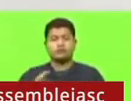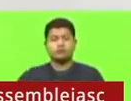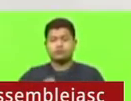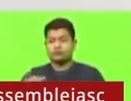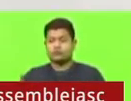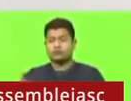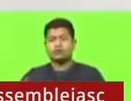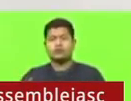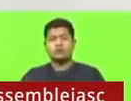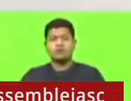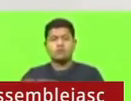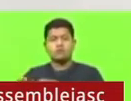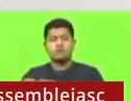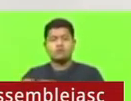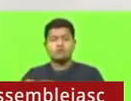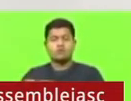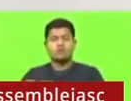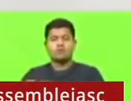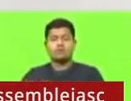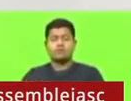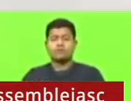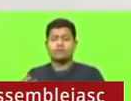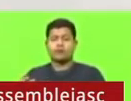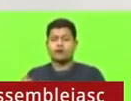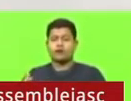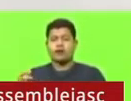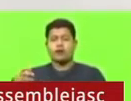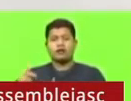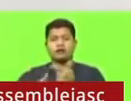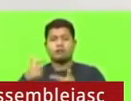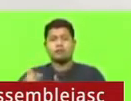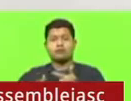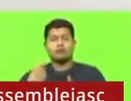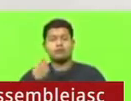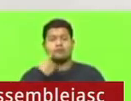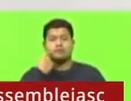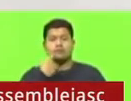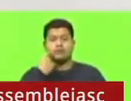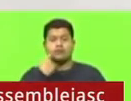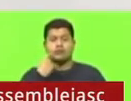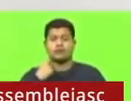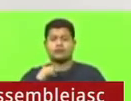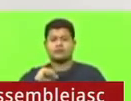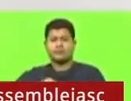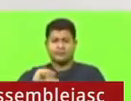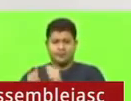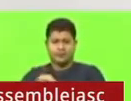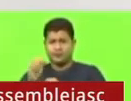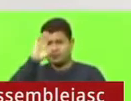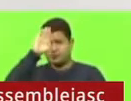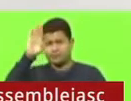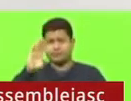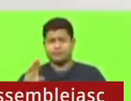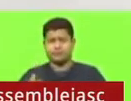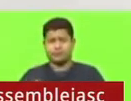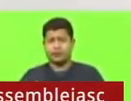poder permitir ao pescador, artesanal principalmente, que ele